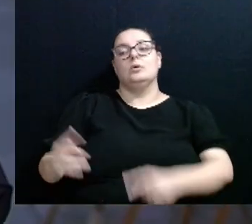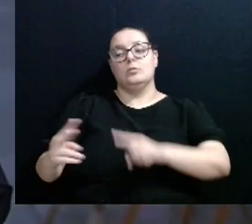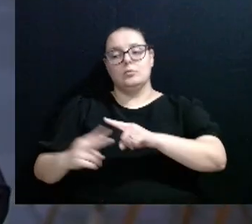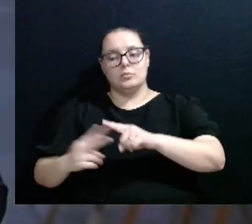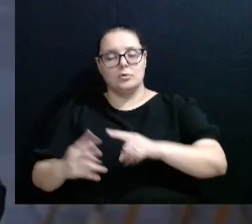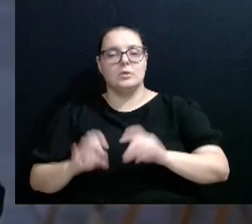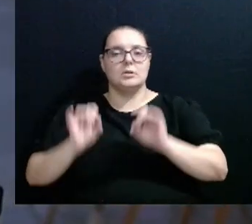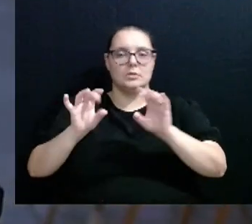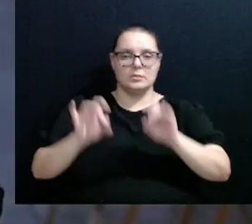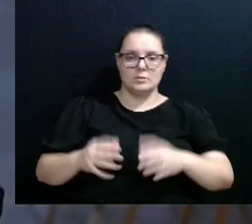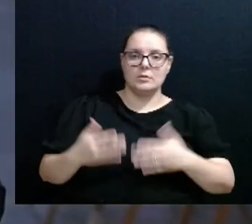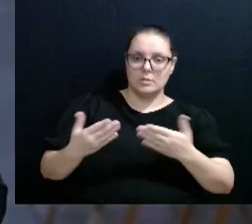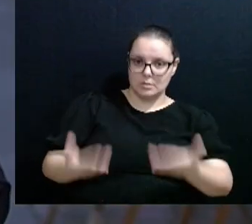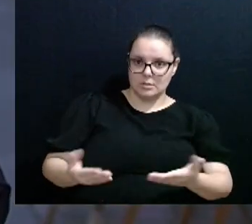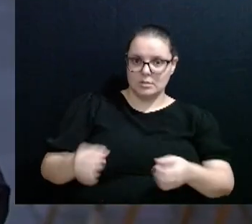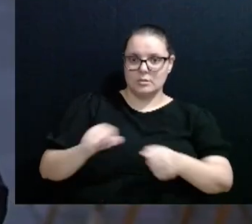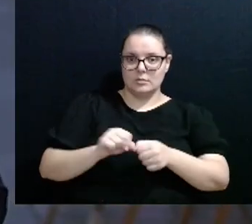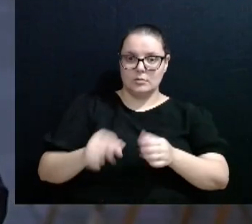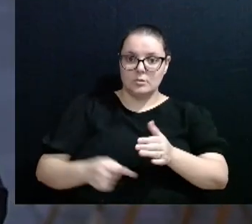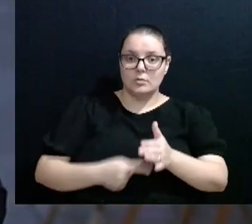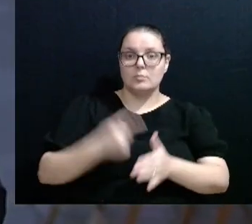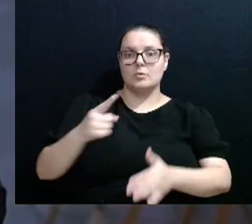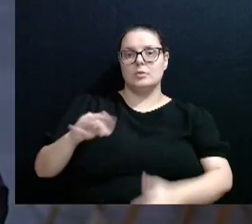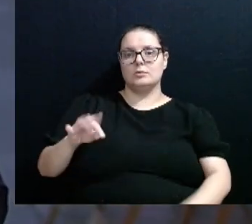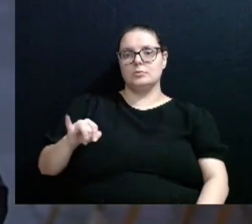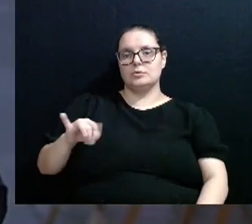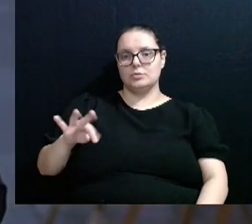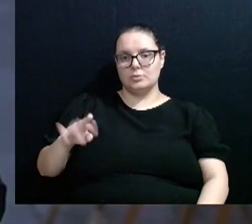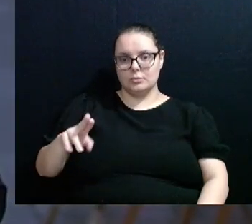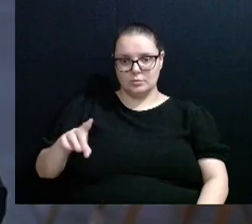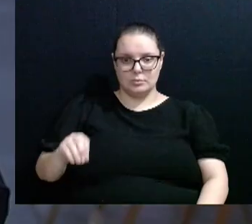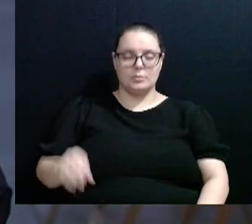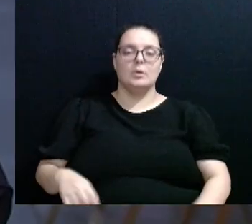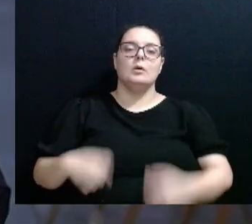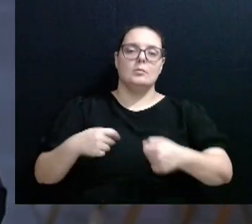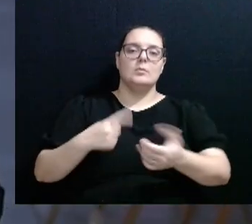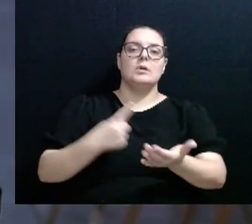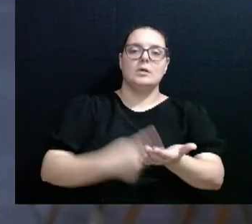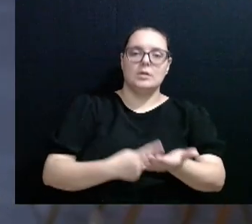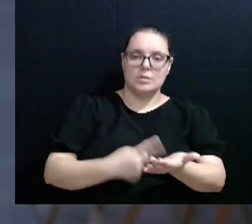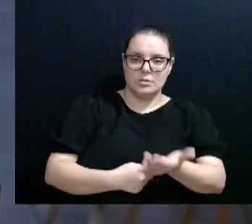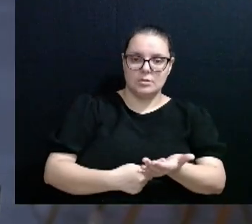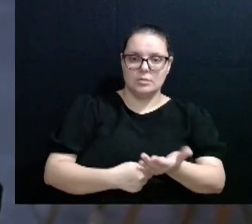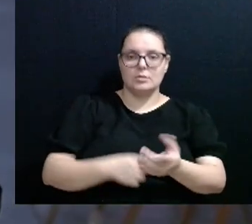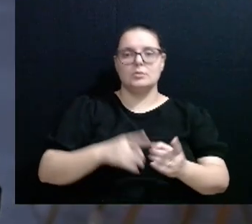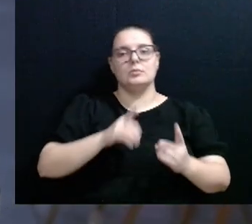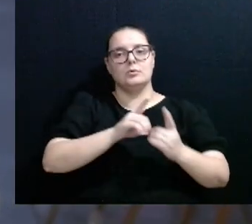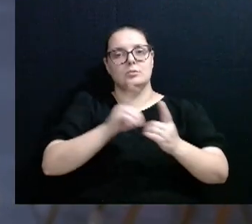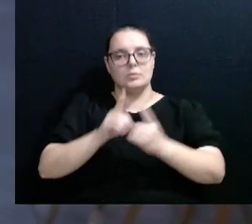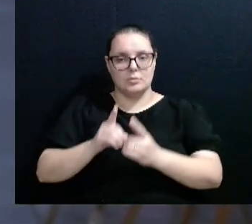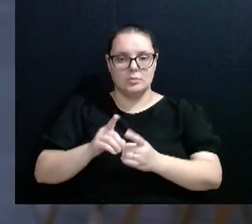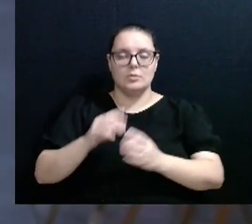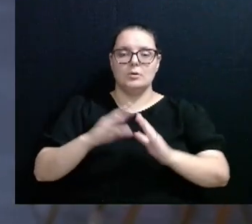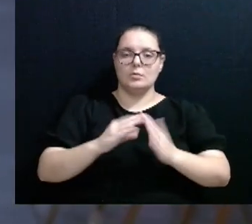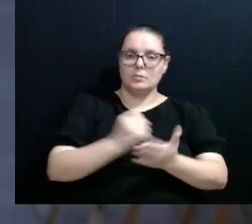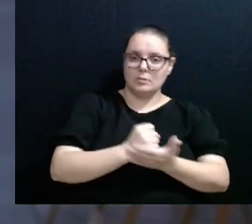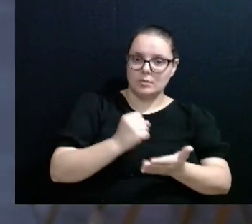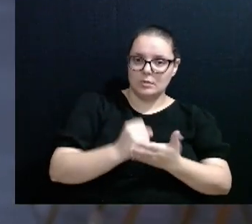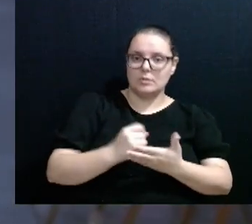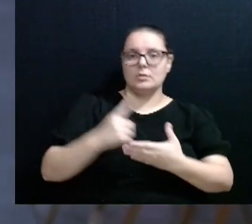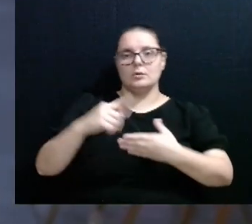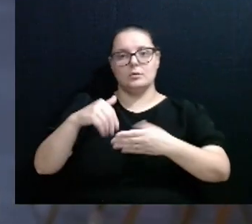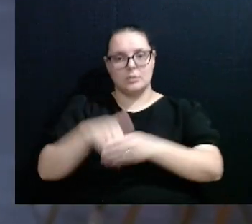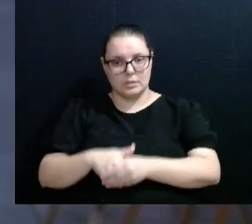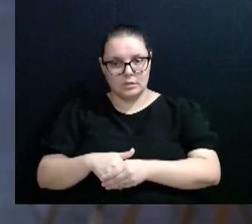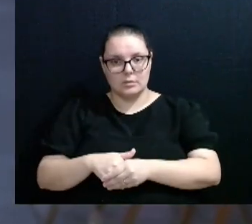esses que vão fazer o primeiro título, eles precisam agendar o atendimento deles no cartório eleitoral e comparecer,